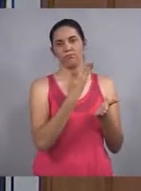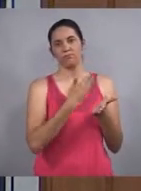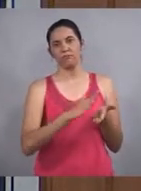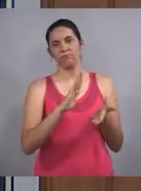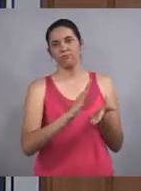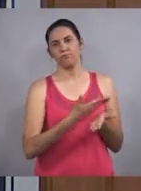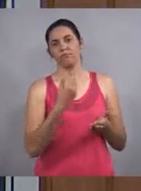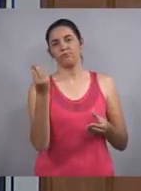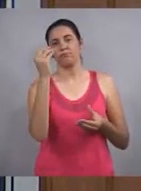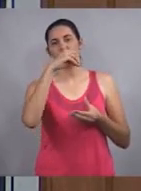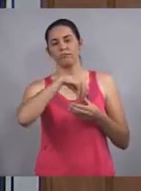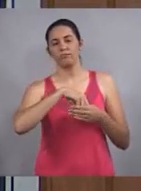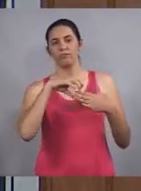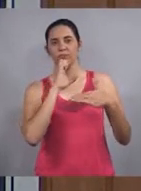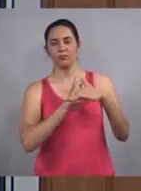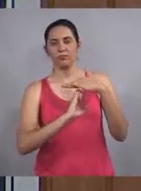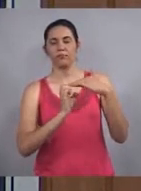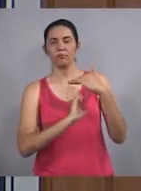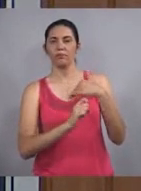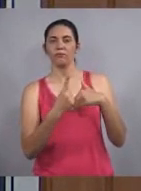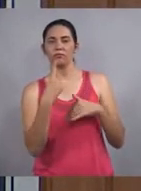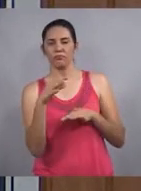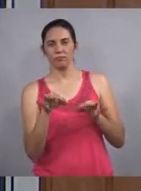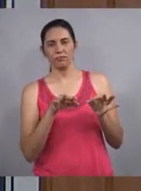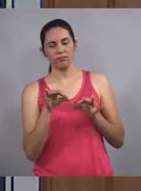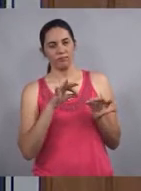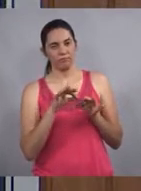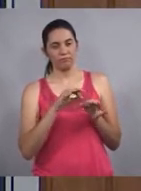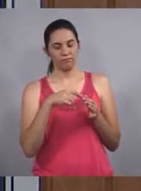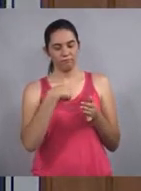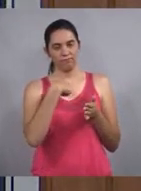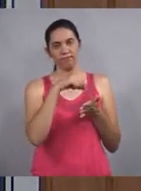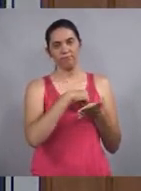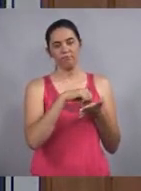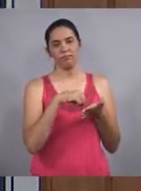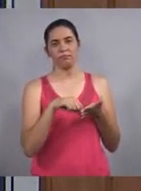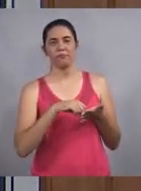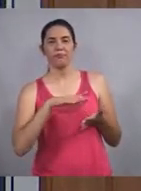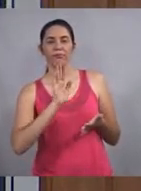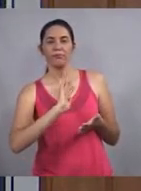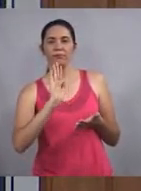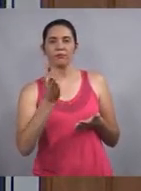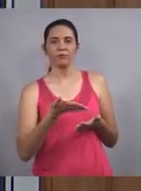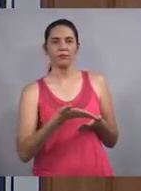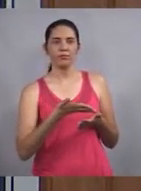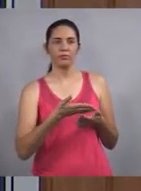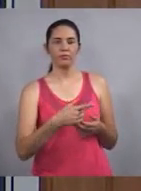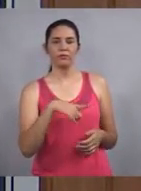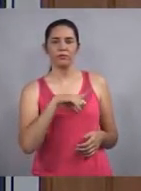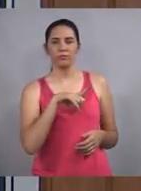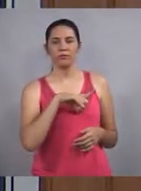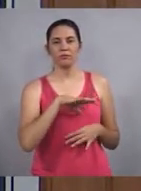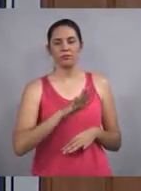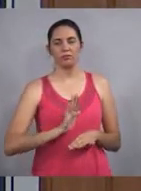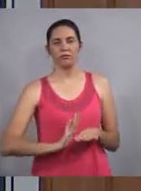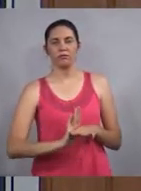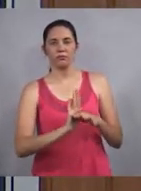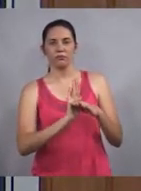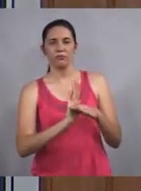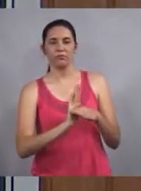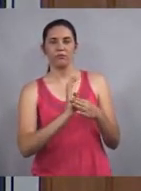desse empreendimento. Então, é um projeto de nossa autoria, já tendo uma colaboração